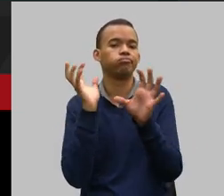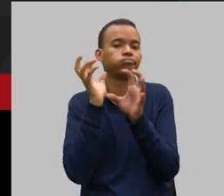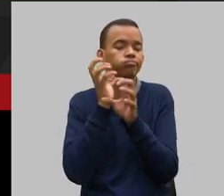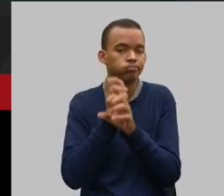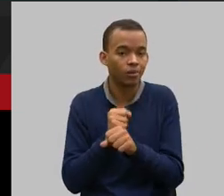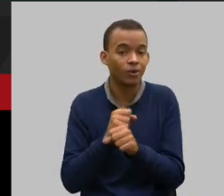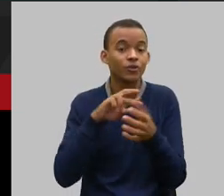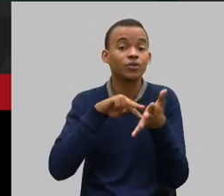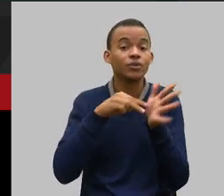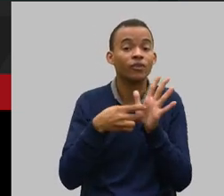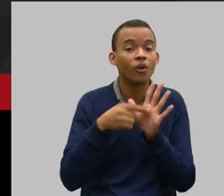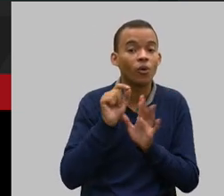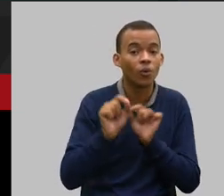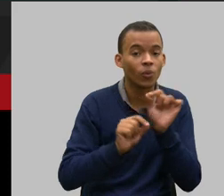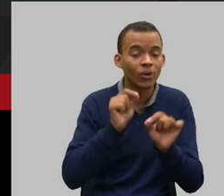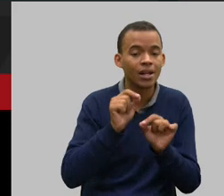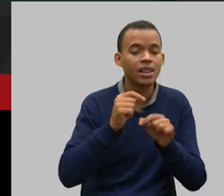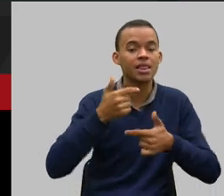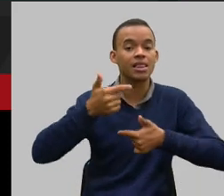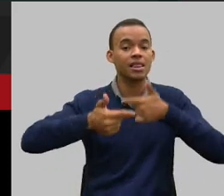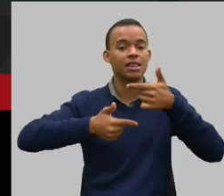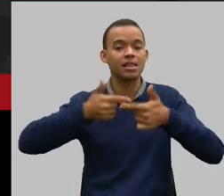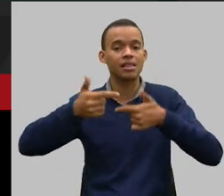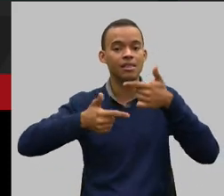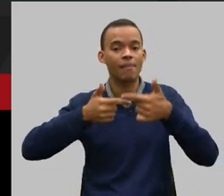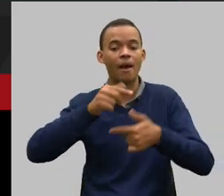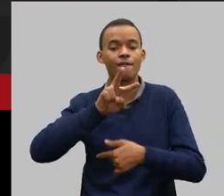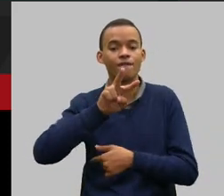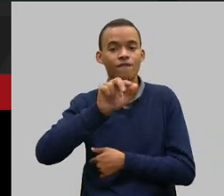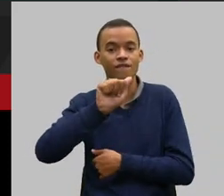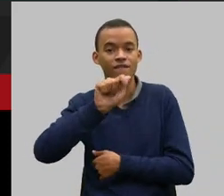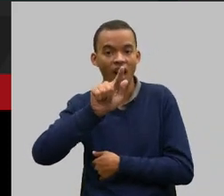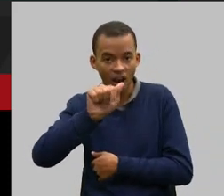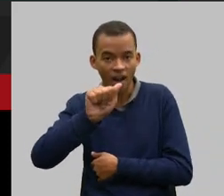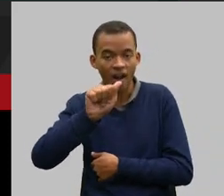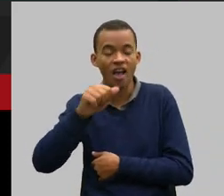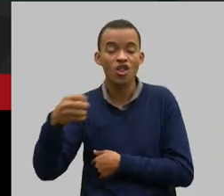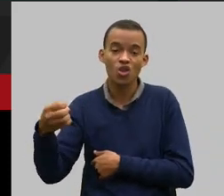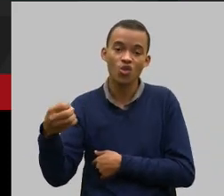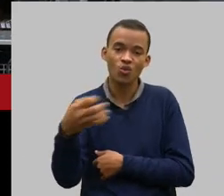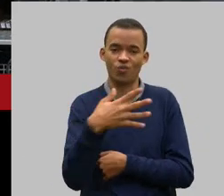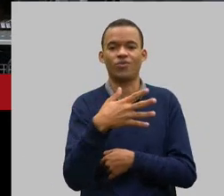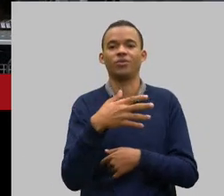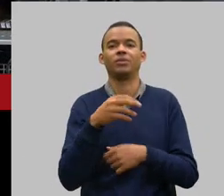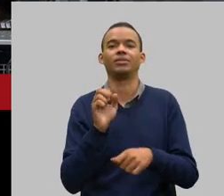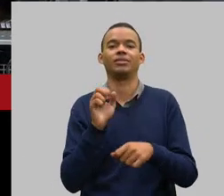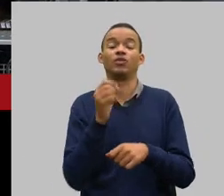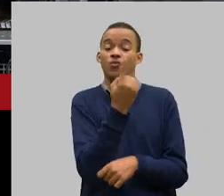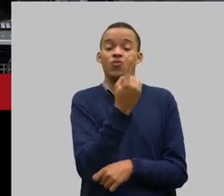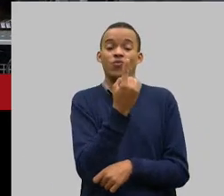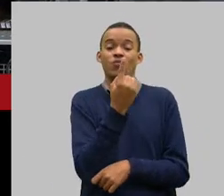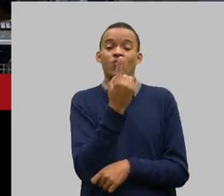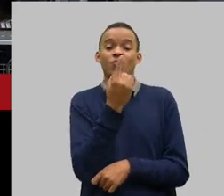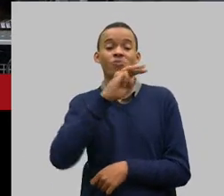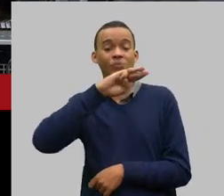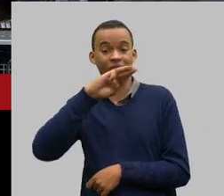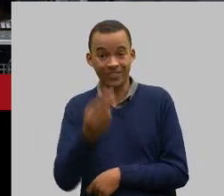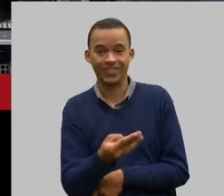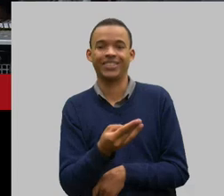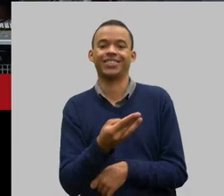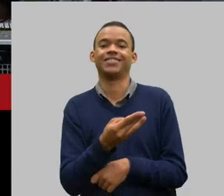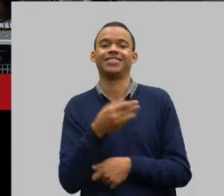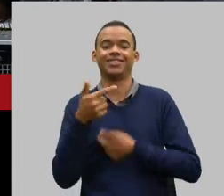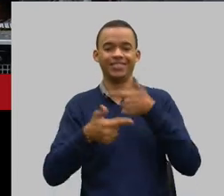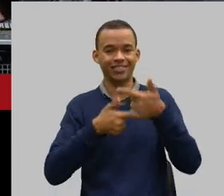empregos né estamos aí na corrida do Milhão Gil anunciar aí 1 milhão de empregos em breve em Minas Gerais